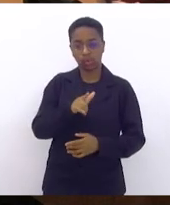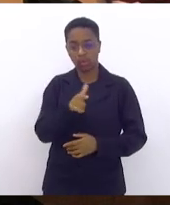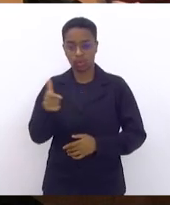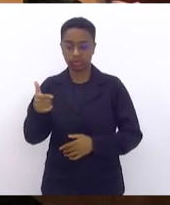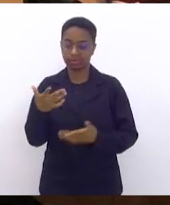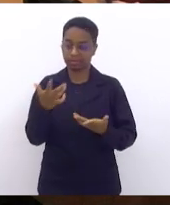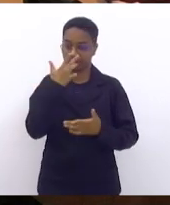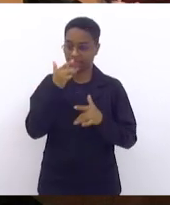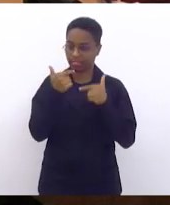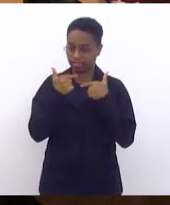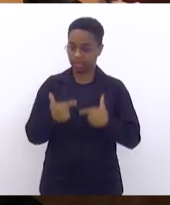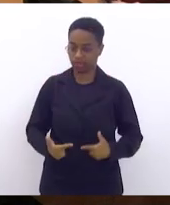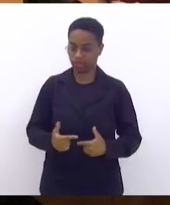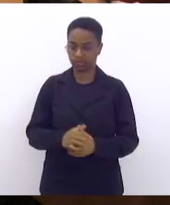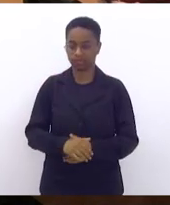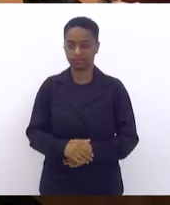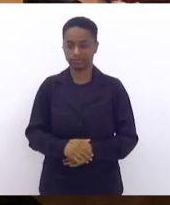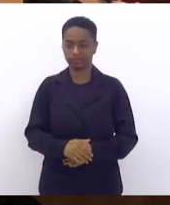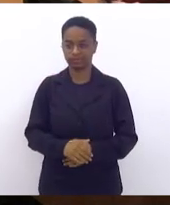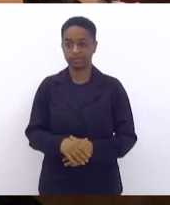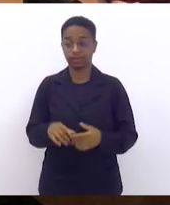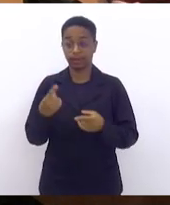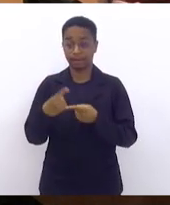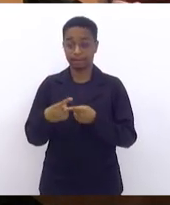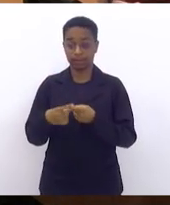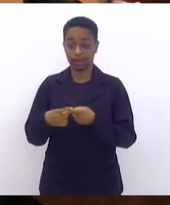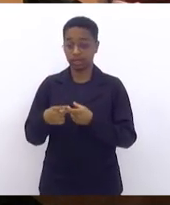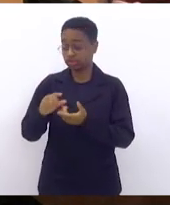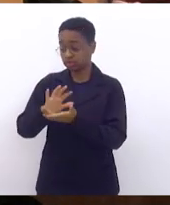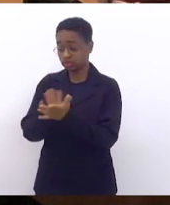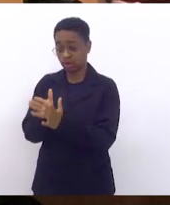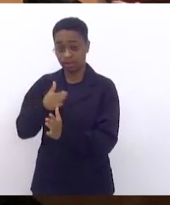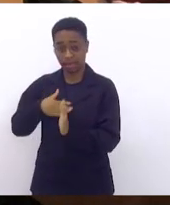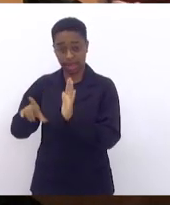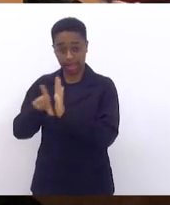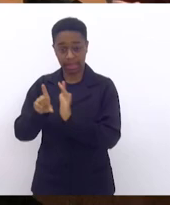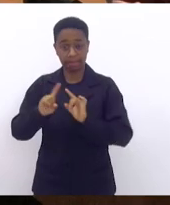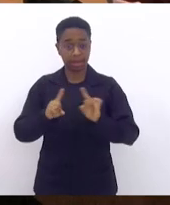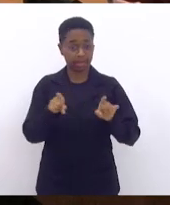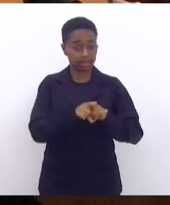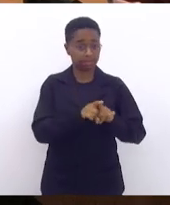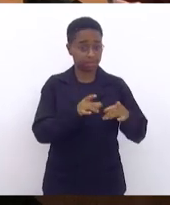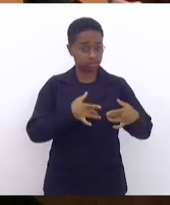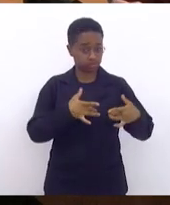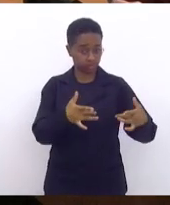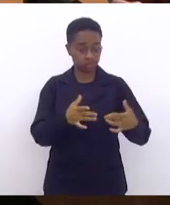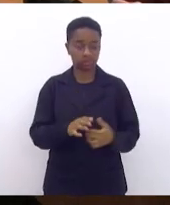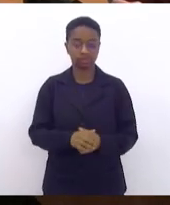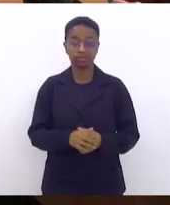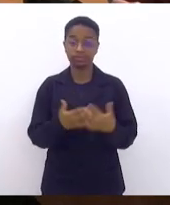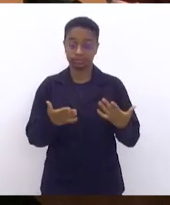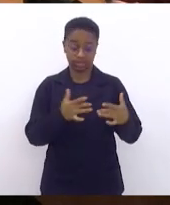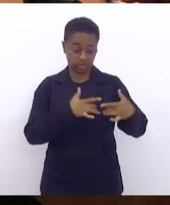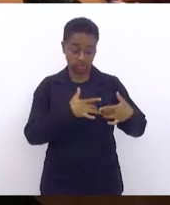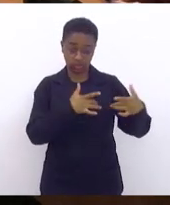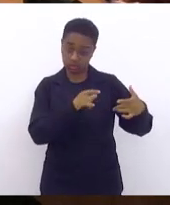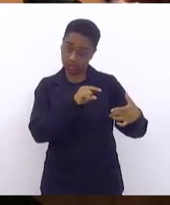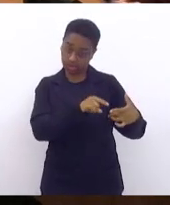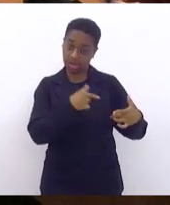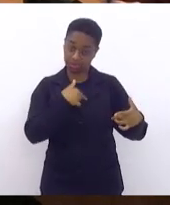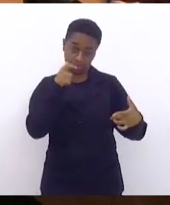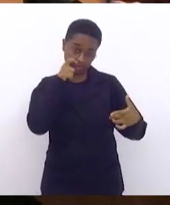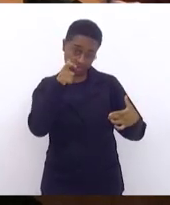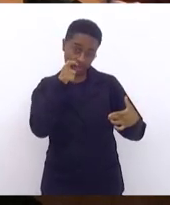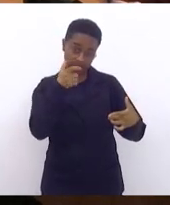carbono, porque, ao mesmo tempo, é um demolidor, mas é solidário. Então, dentro do lado solidário, que, claro, é o que me